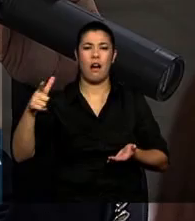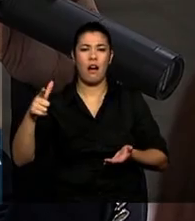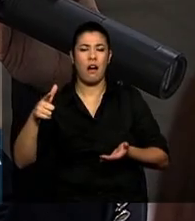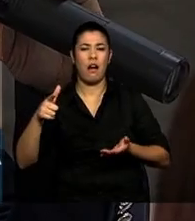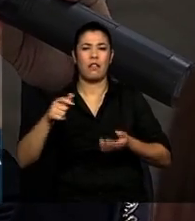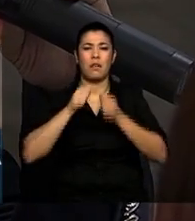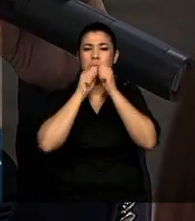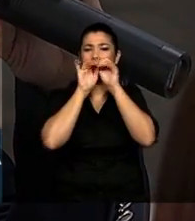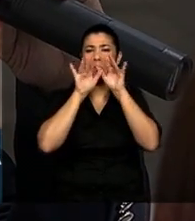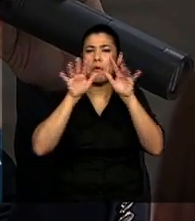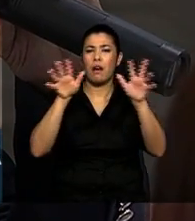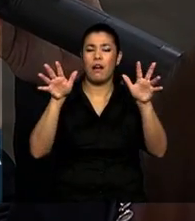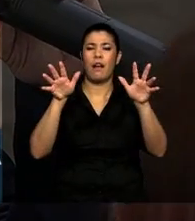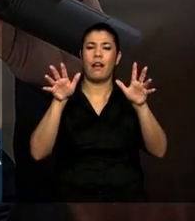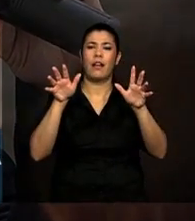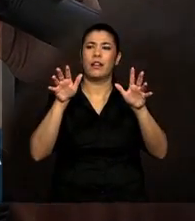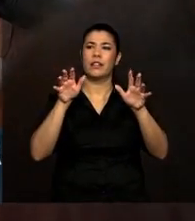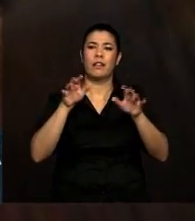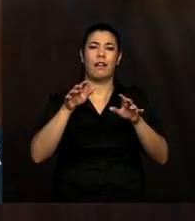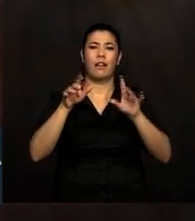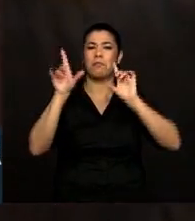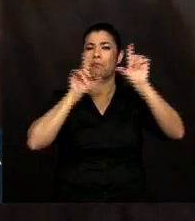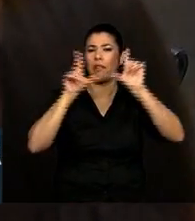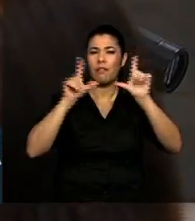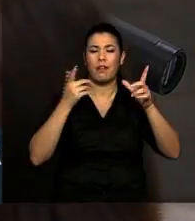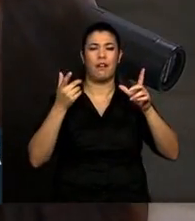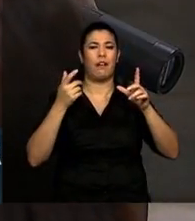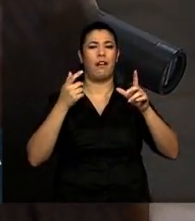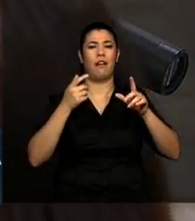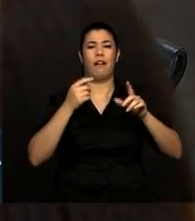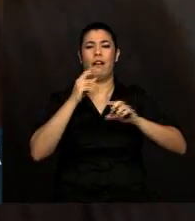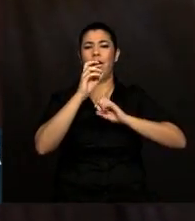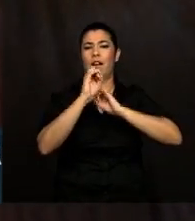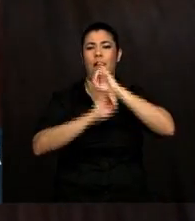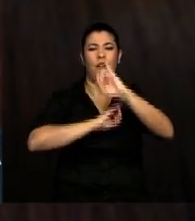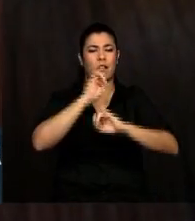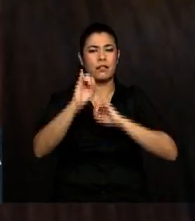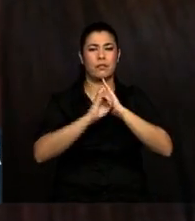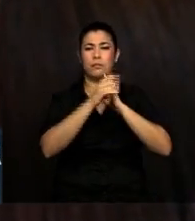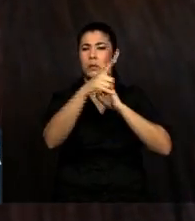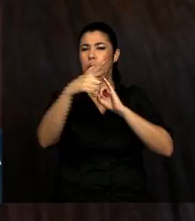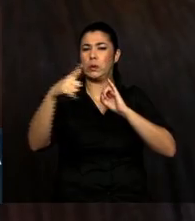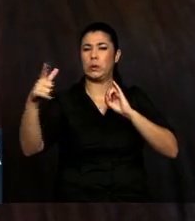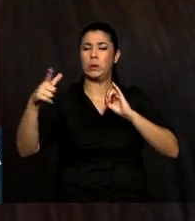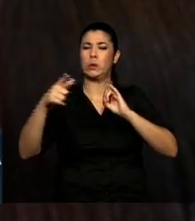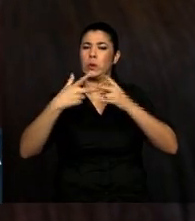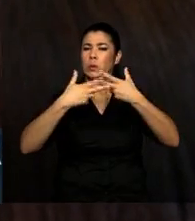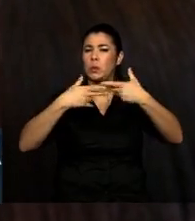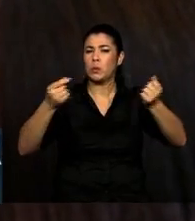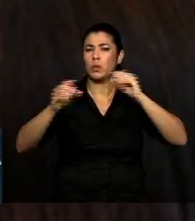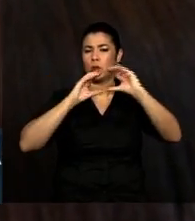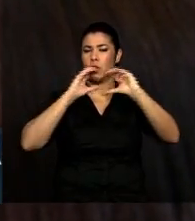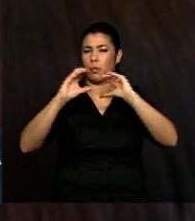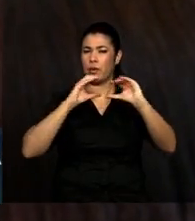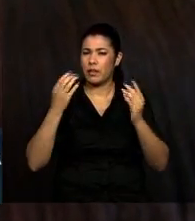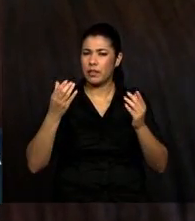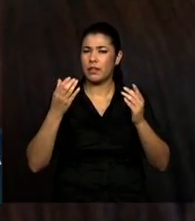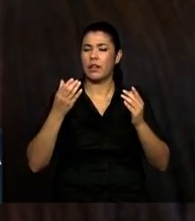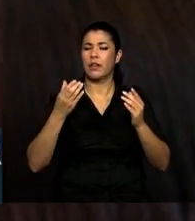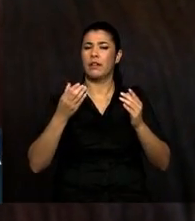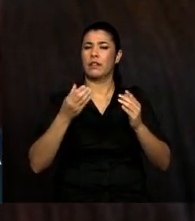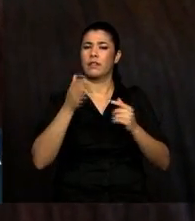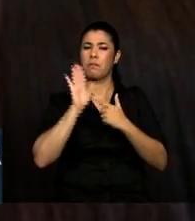comentário não só na grande imprensa como nas redes sociais em relação à comunicação do